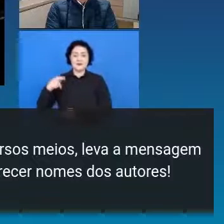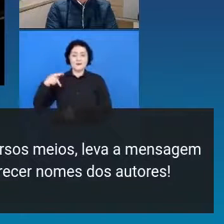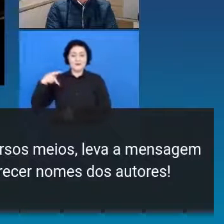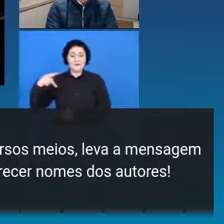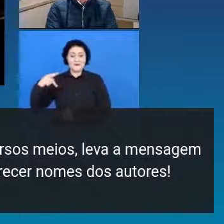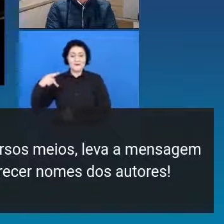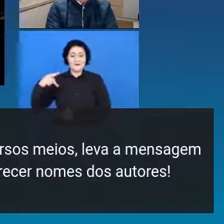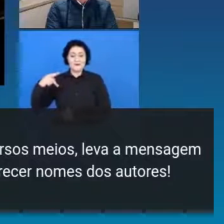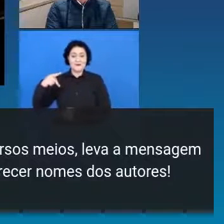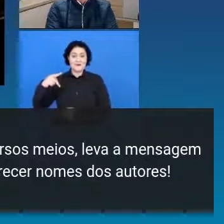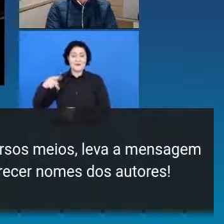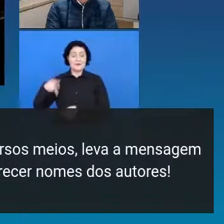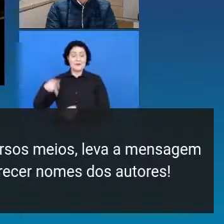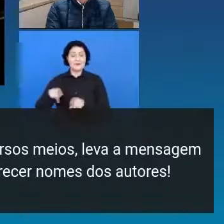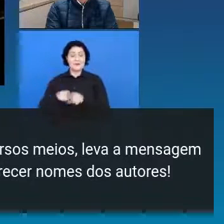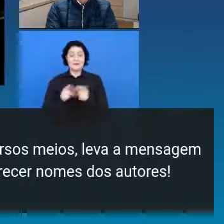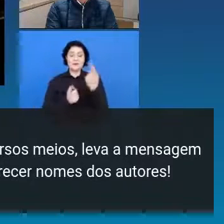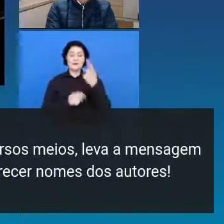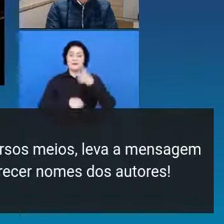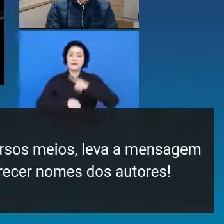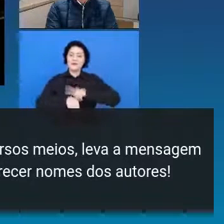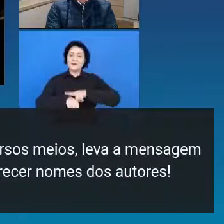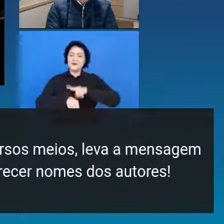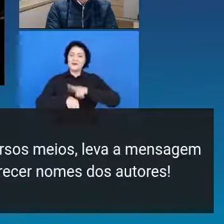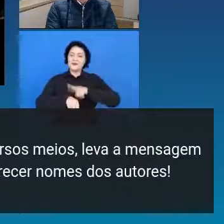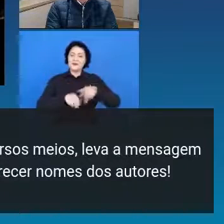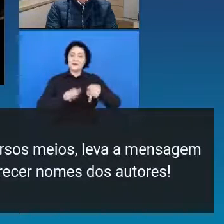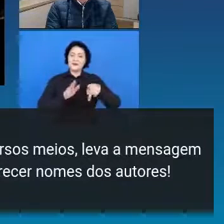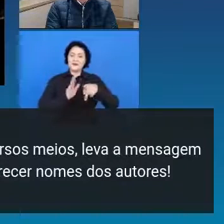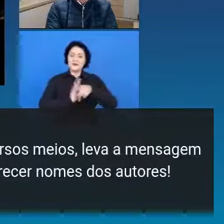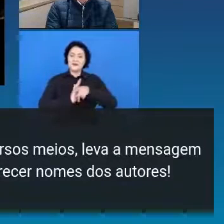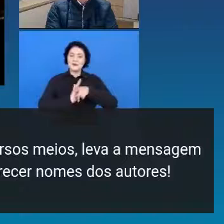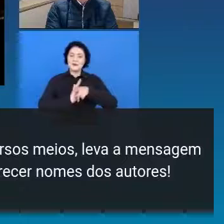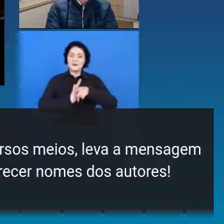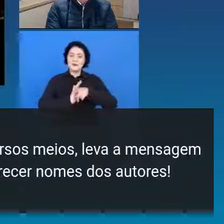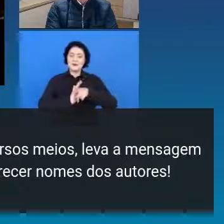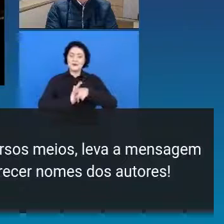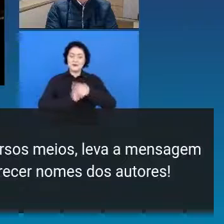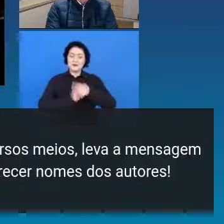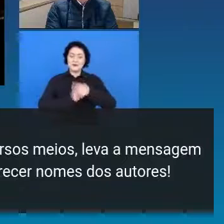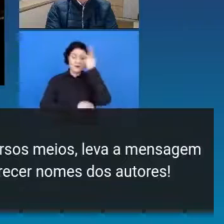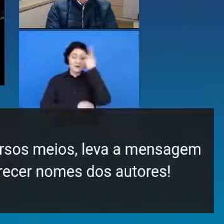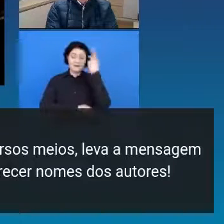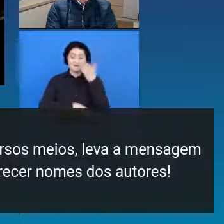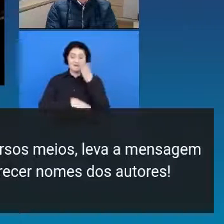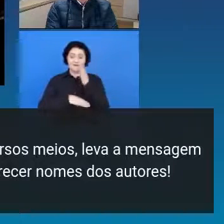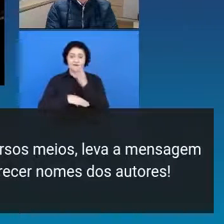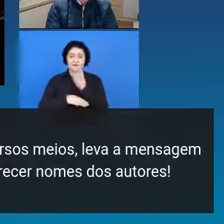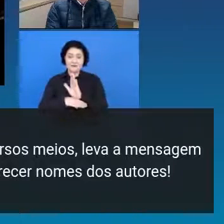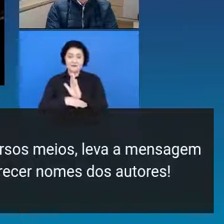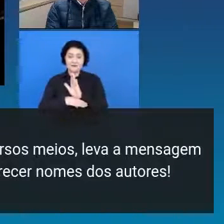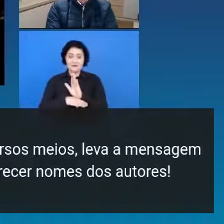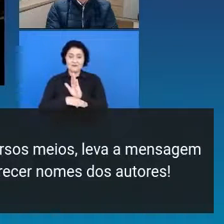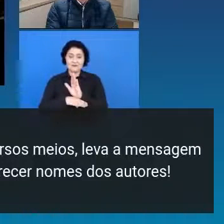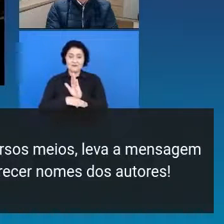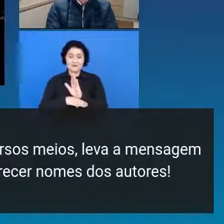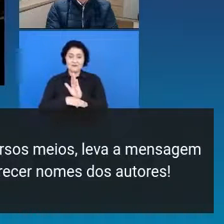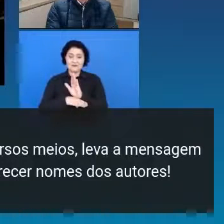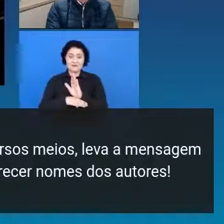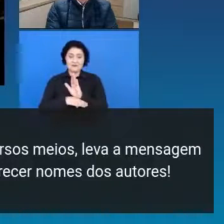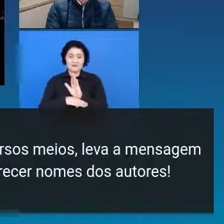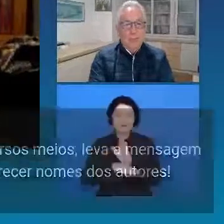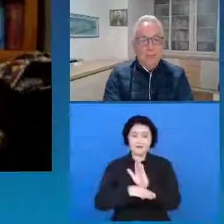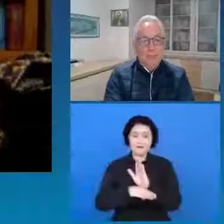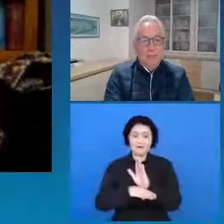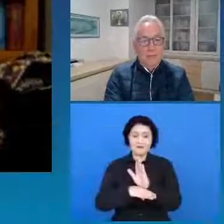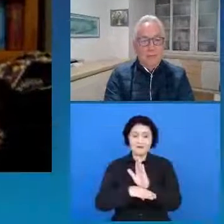Paraná em alguns momentos alguns patrocinadores anônimos nós conseguimos trazer uma certa